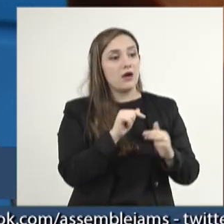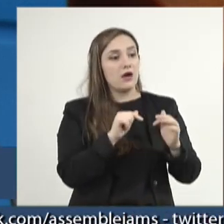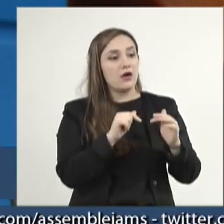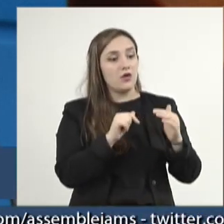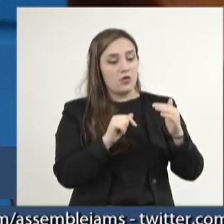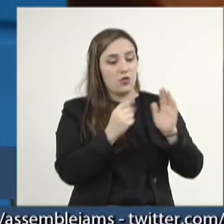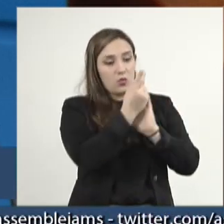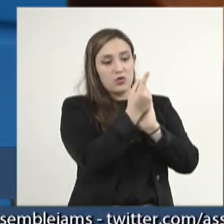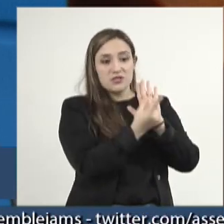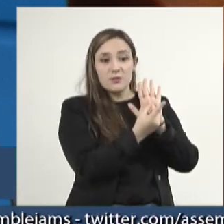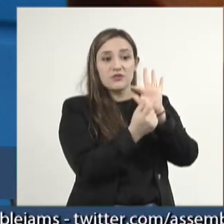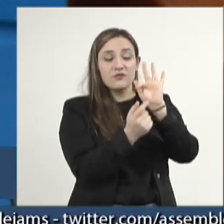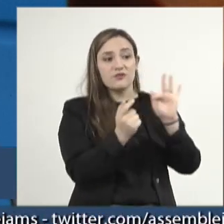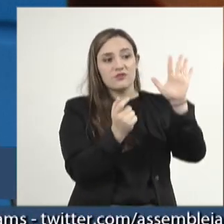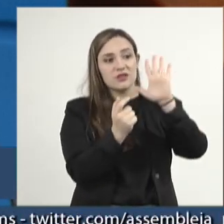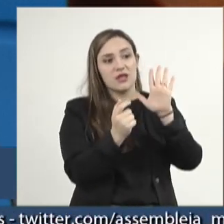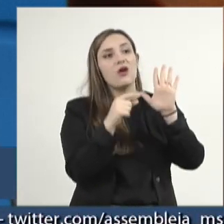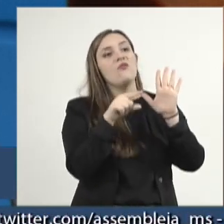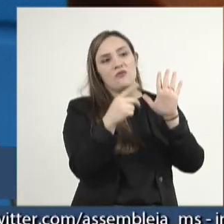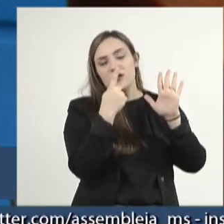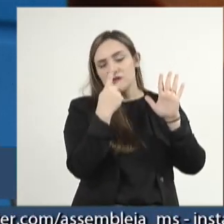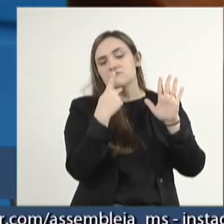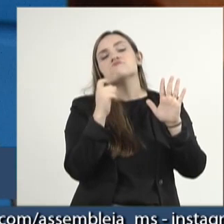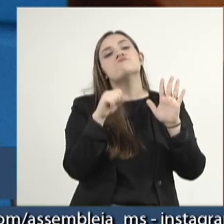próprio orçamento da União que está